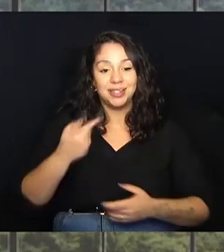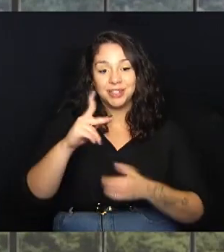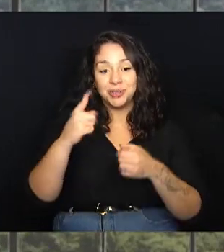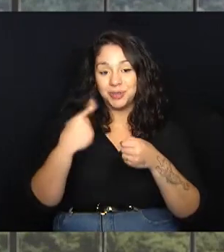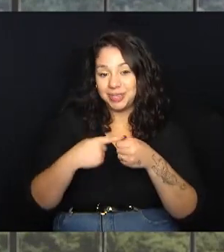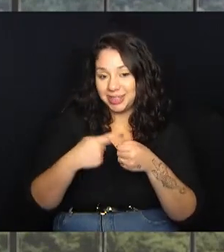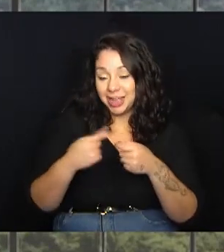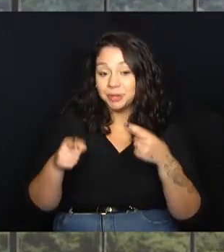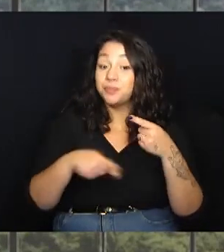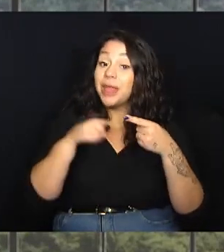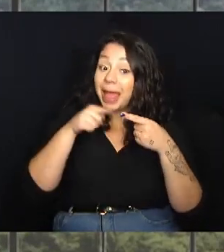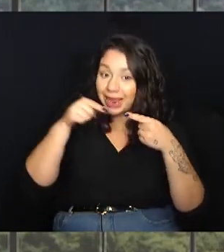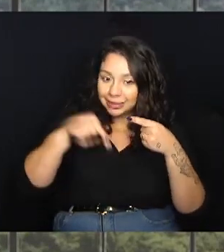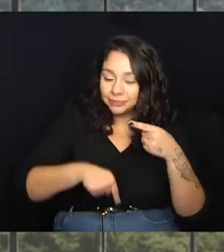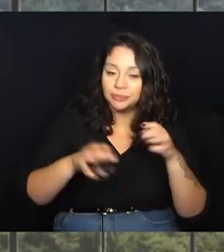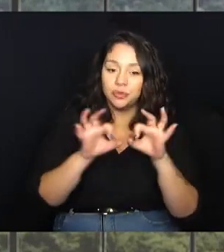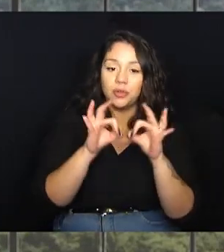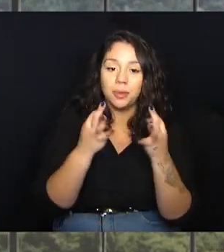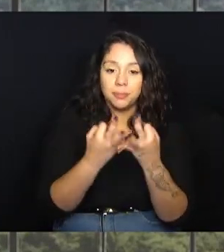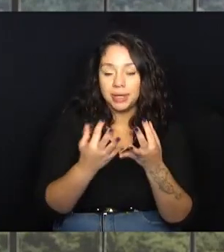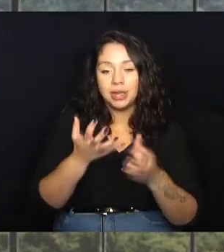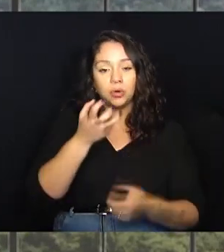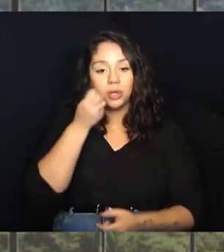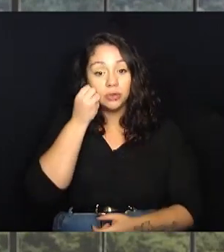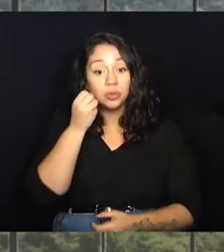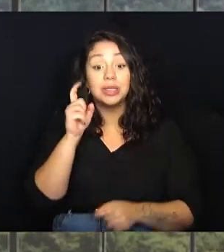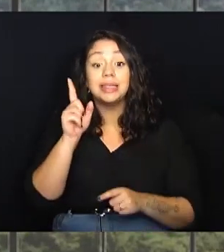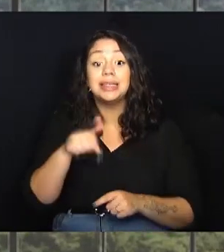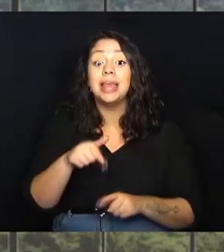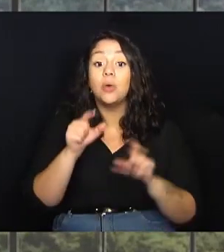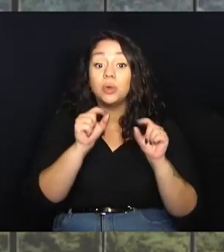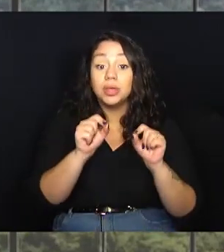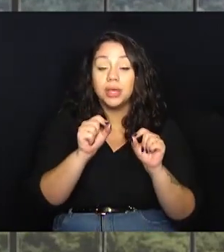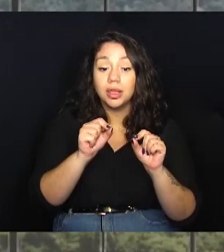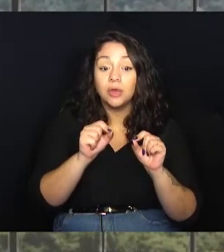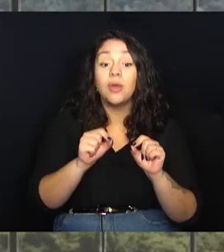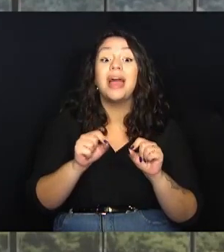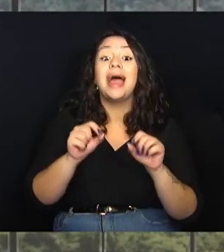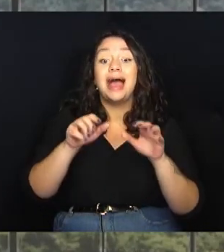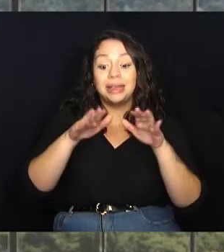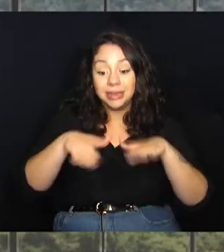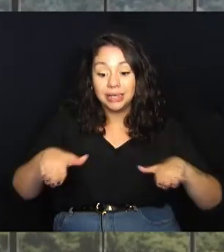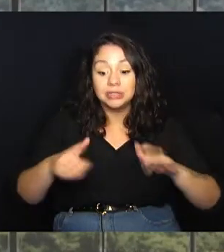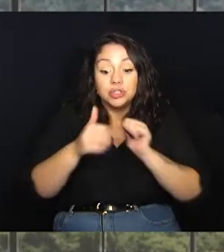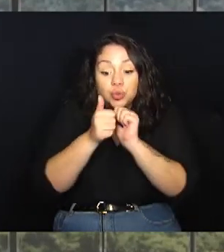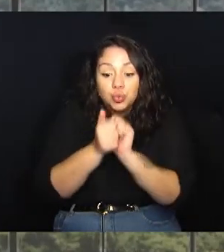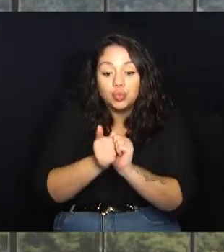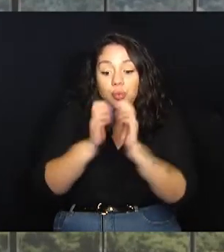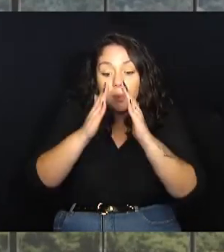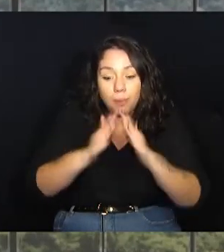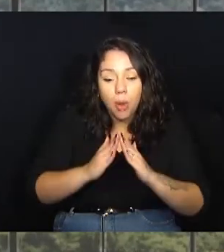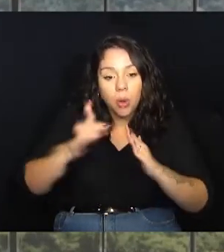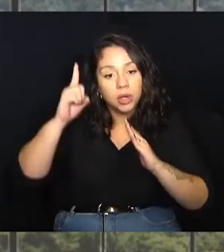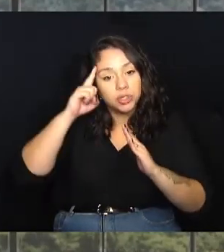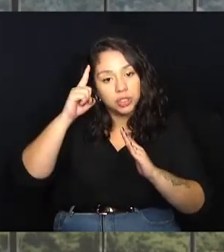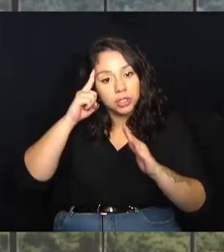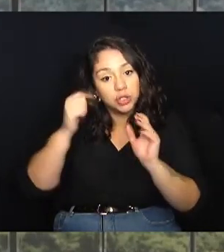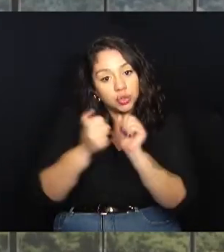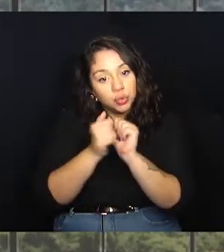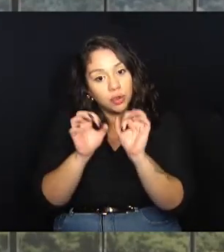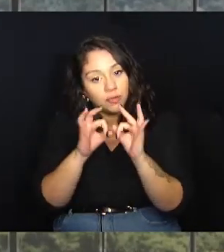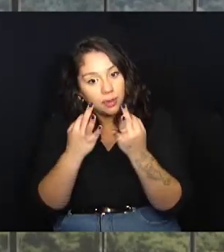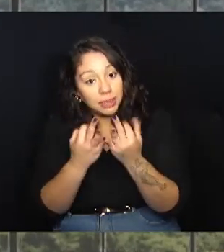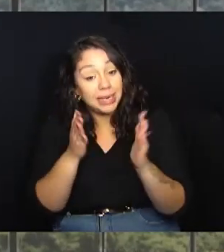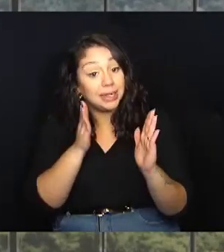temos família acolhedora, que as crianças ficam morando mesmo, vivendo o dia a dia com essas famílias. Temos